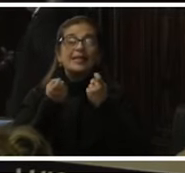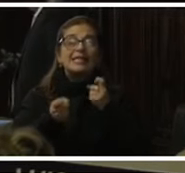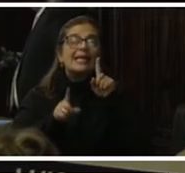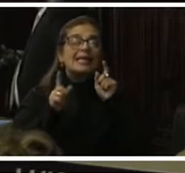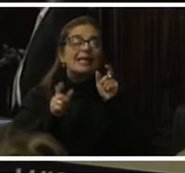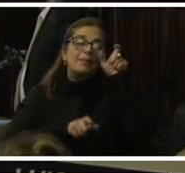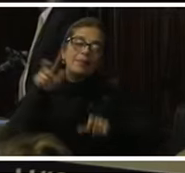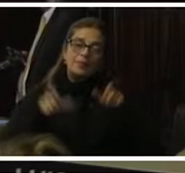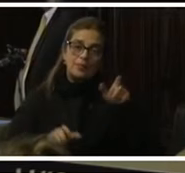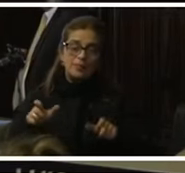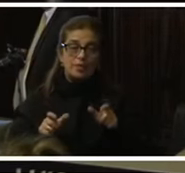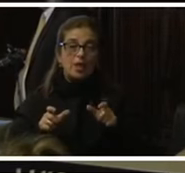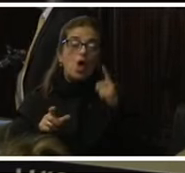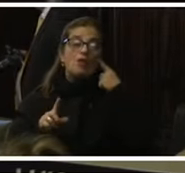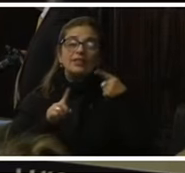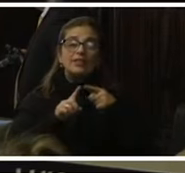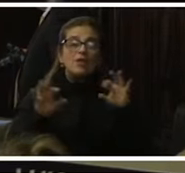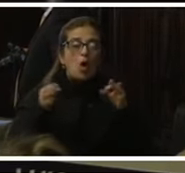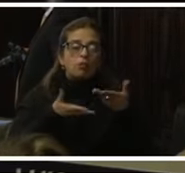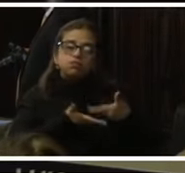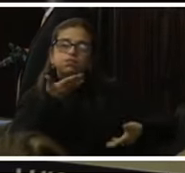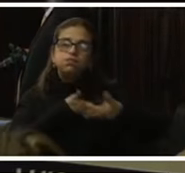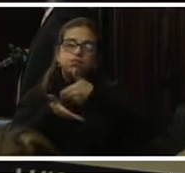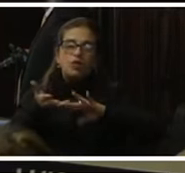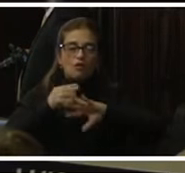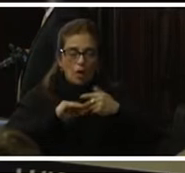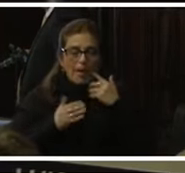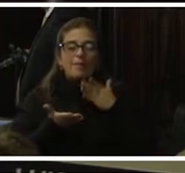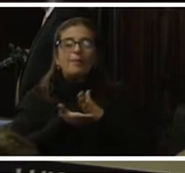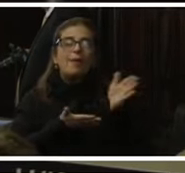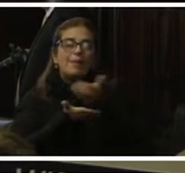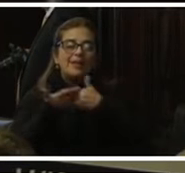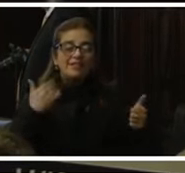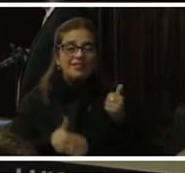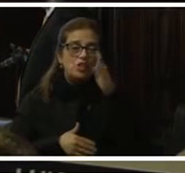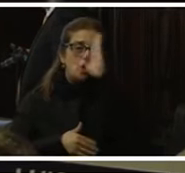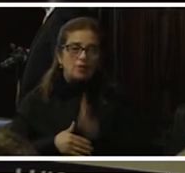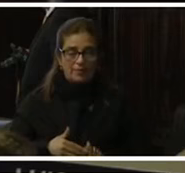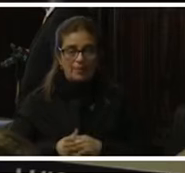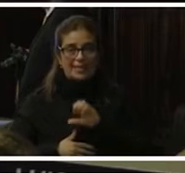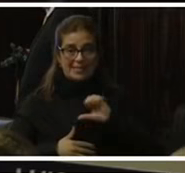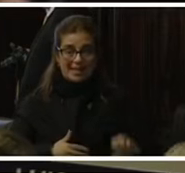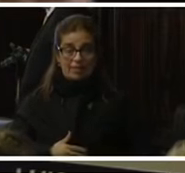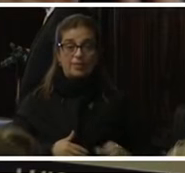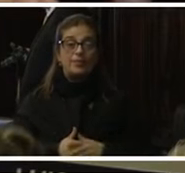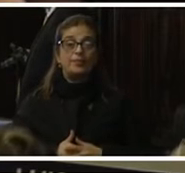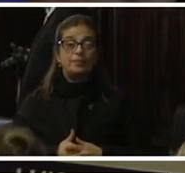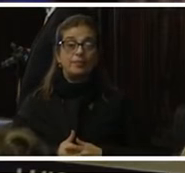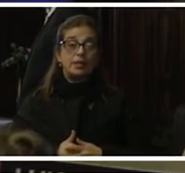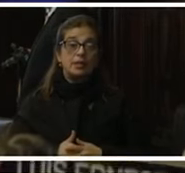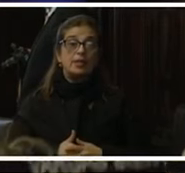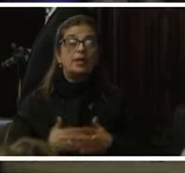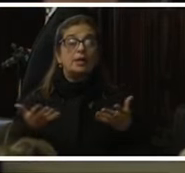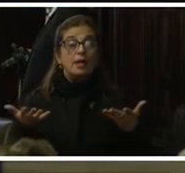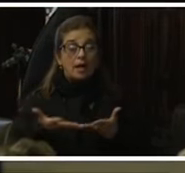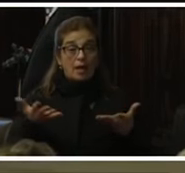podendo de mandar em face do próprio estado brasileiro a exemplo do que ocorre neste caso a presente data